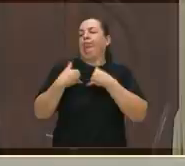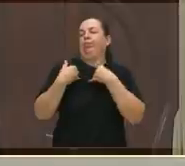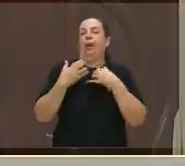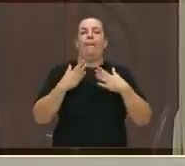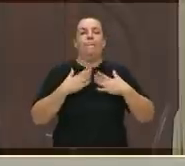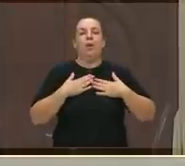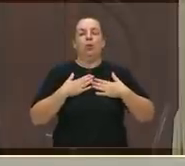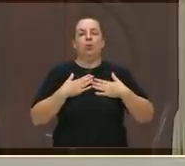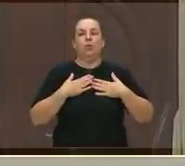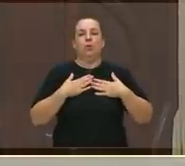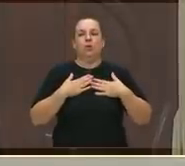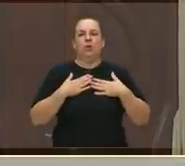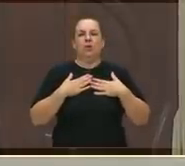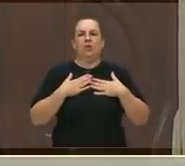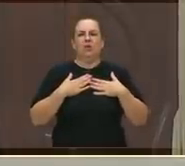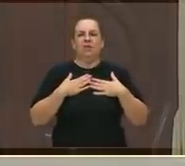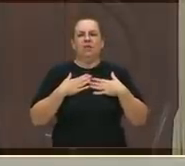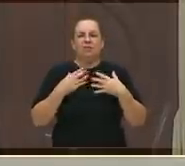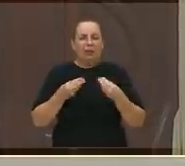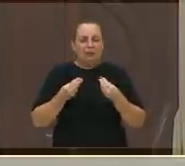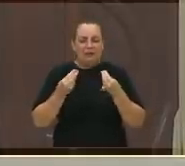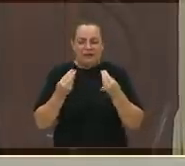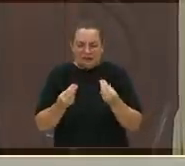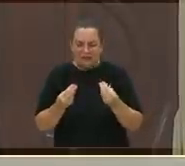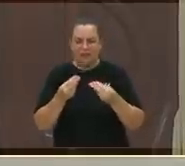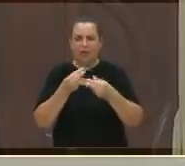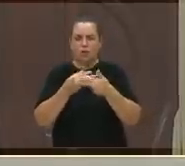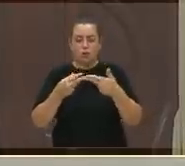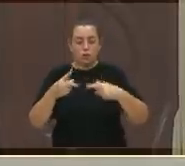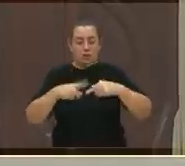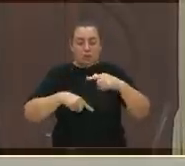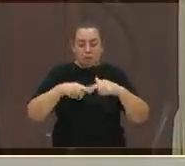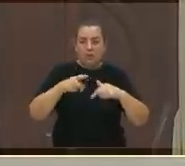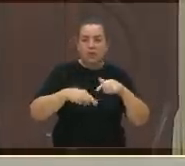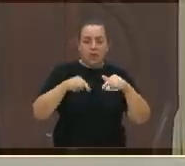x demasiado o valor aos bens terrenos